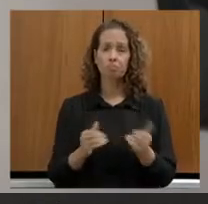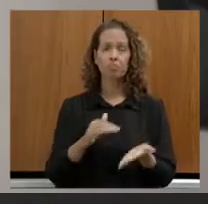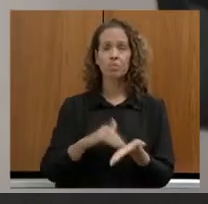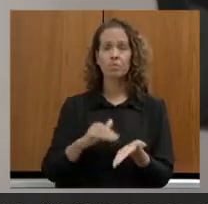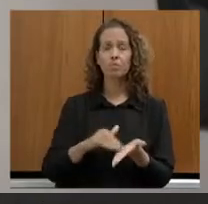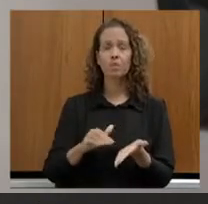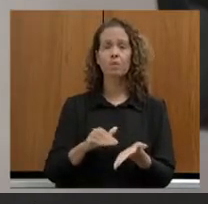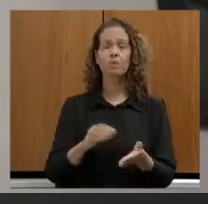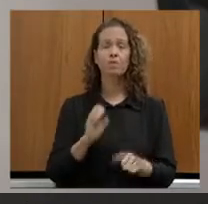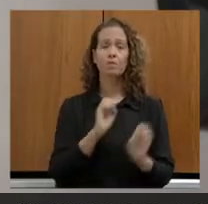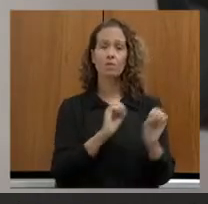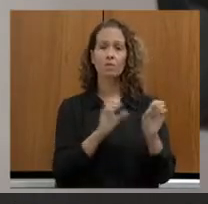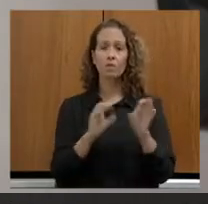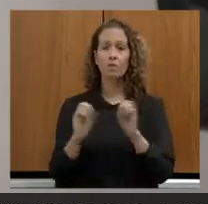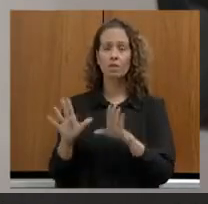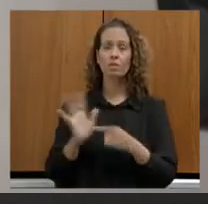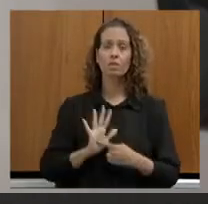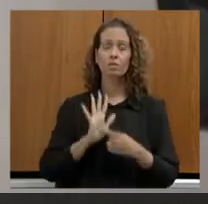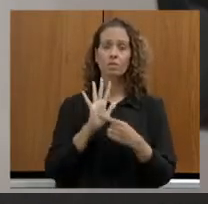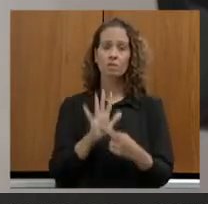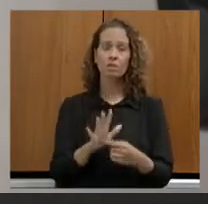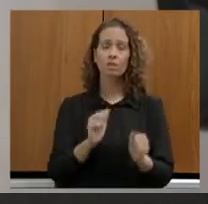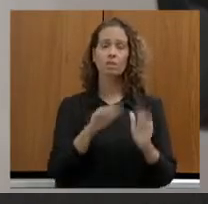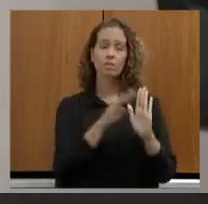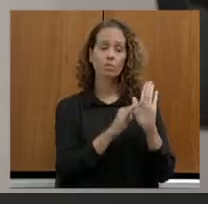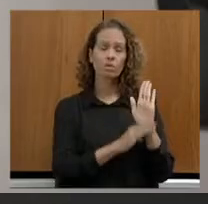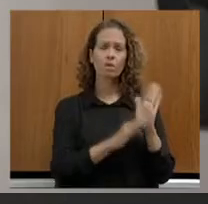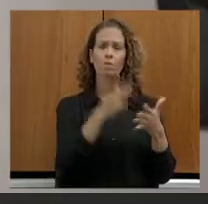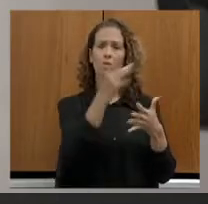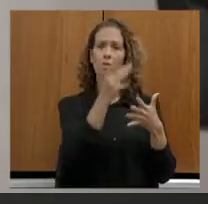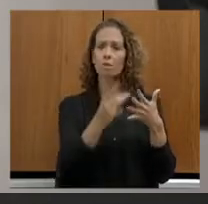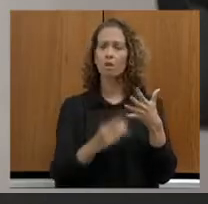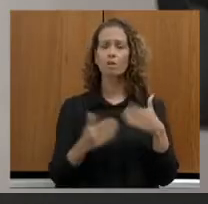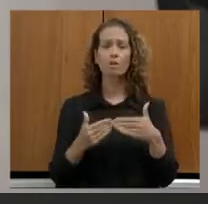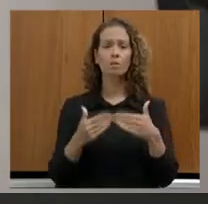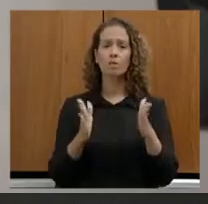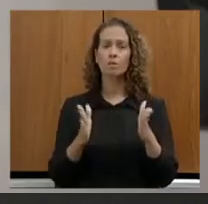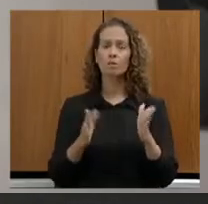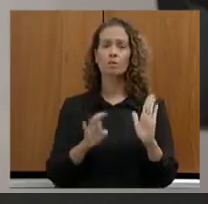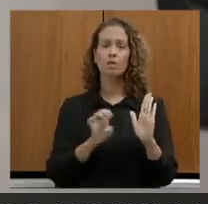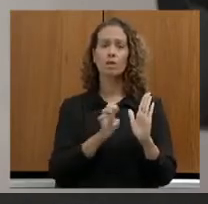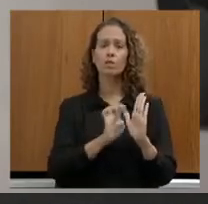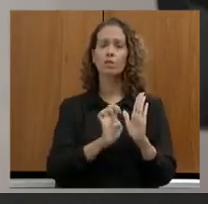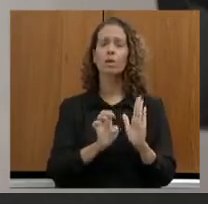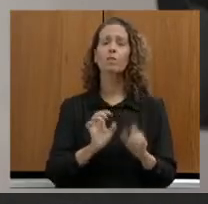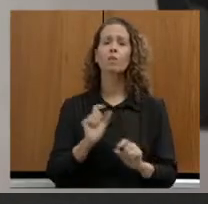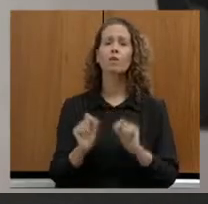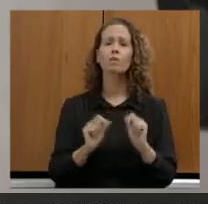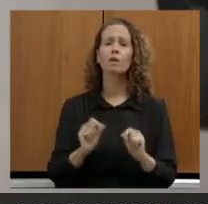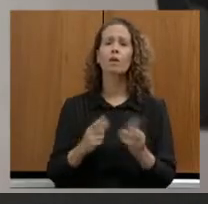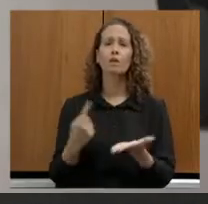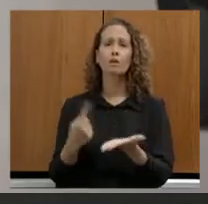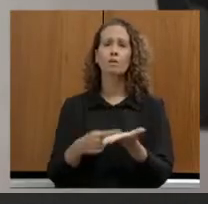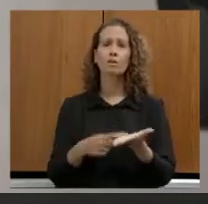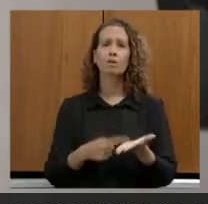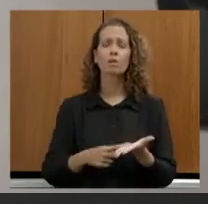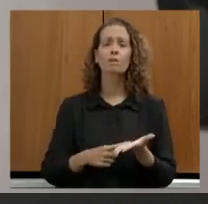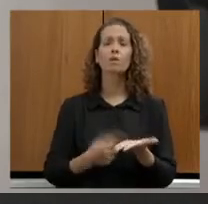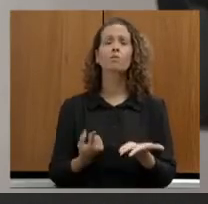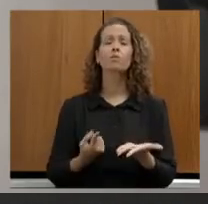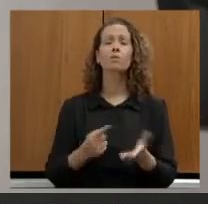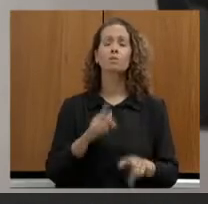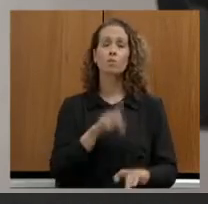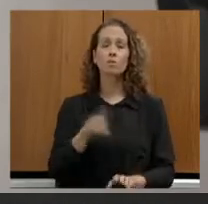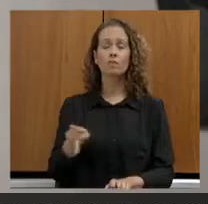pedir informações para que seja apresentado o cronograma detalhado da abertura do edital para contratação de professores